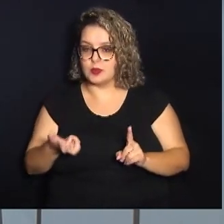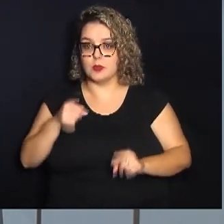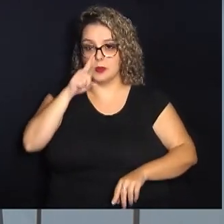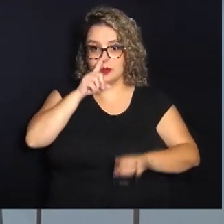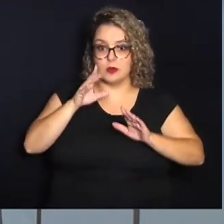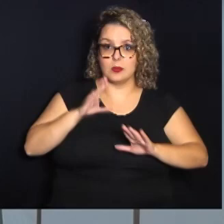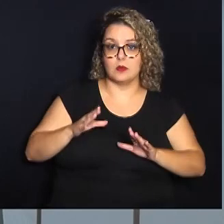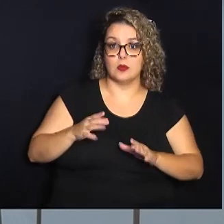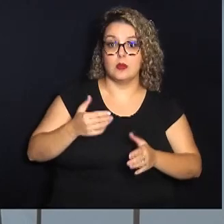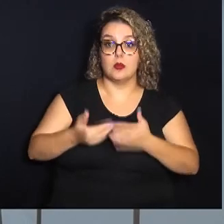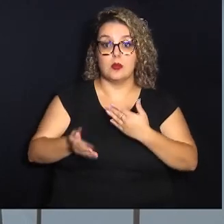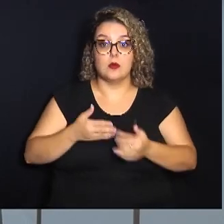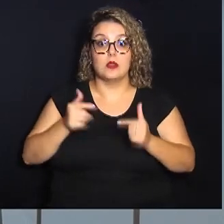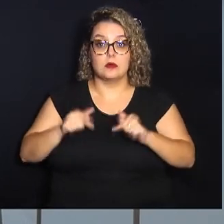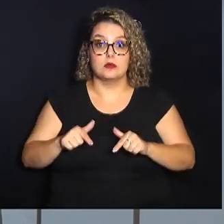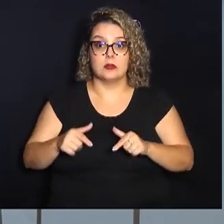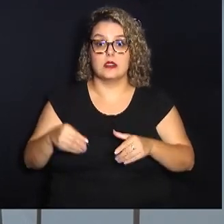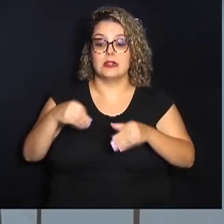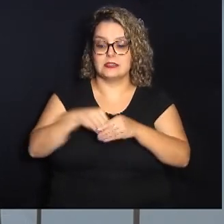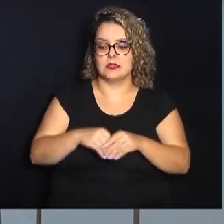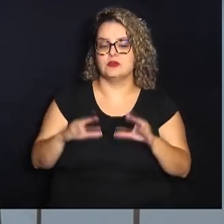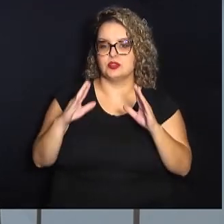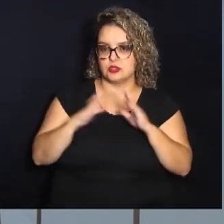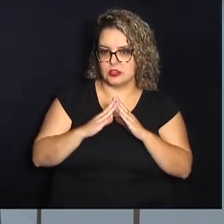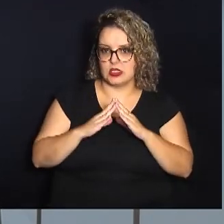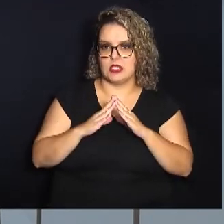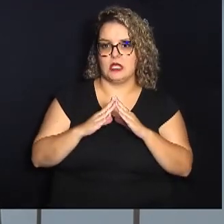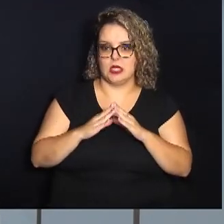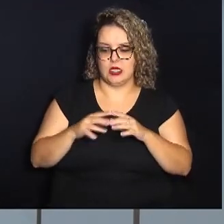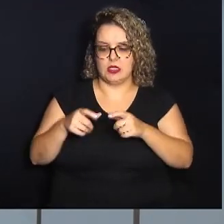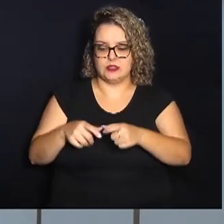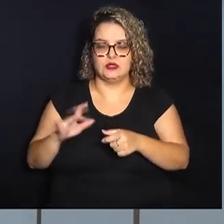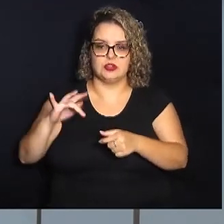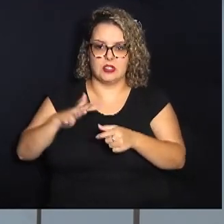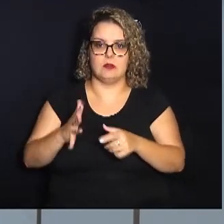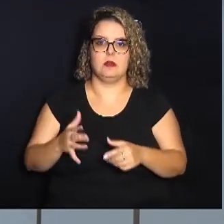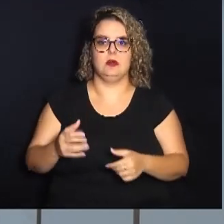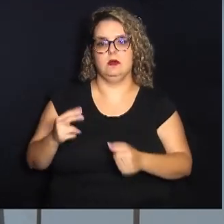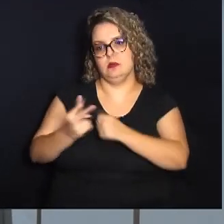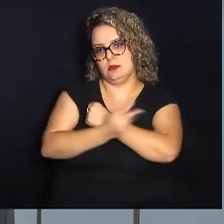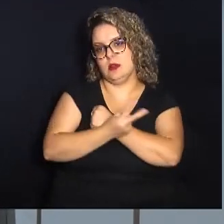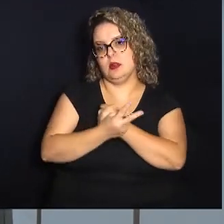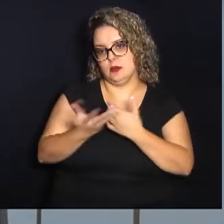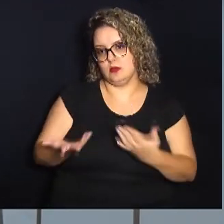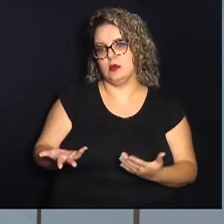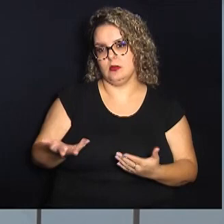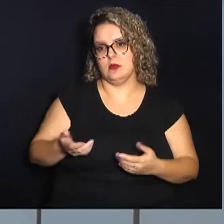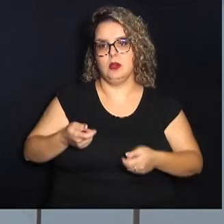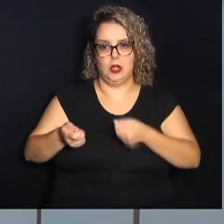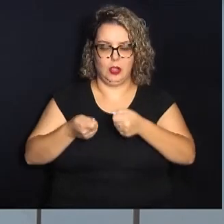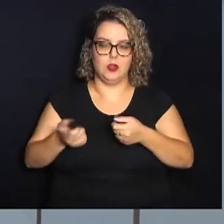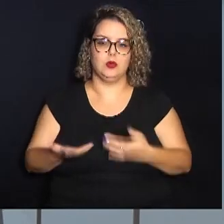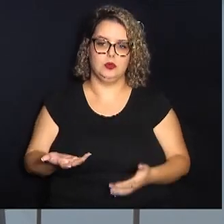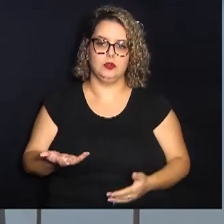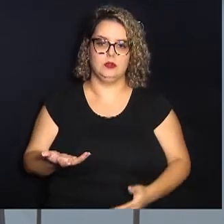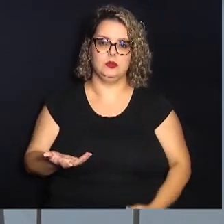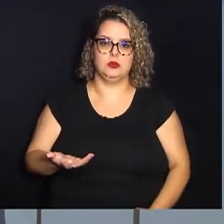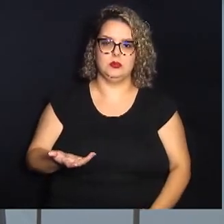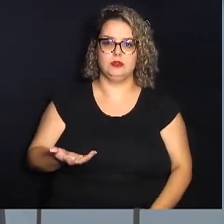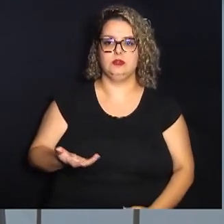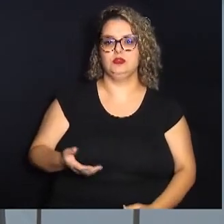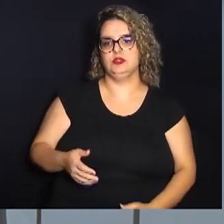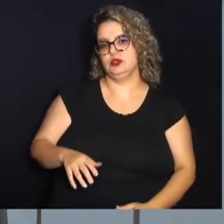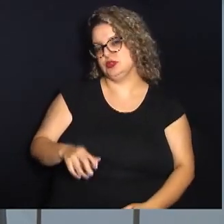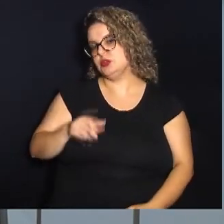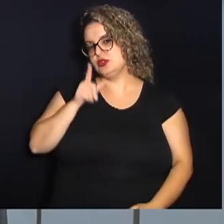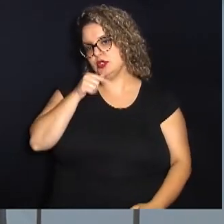que acumule água em casa, além de me proteger quando eu controlo esse ponto de acúmulo de água, eu estou protegendo